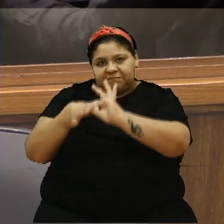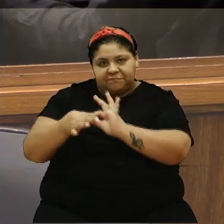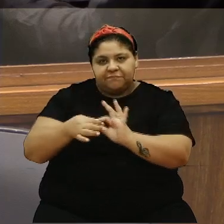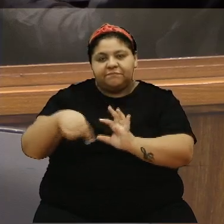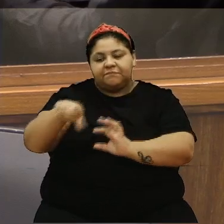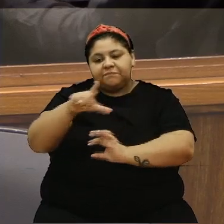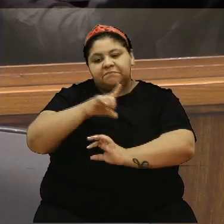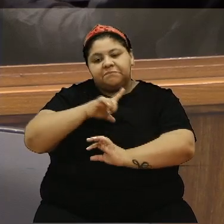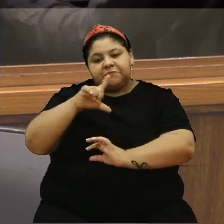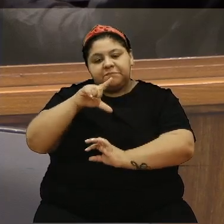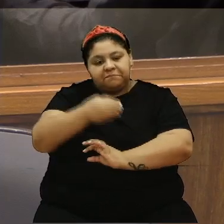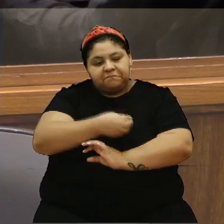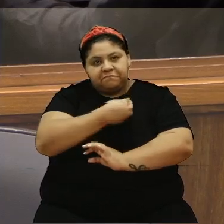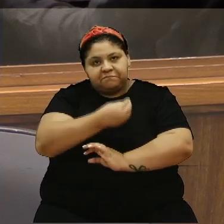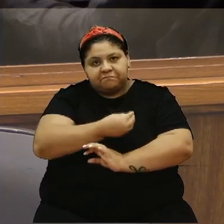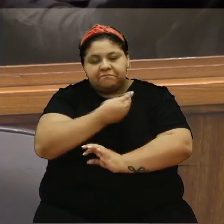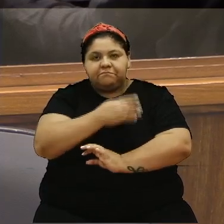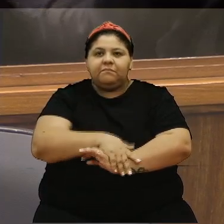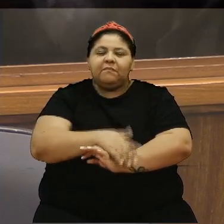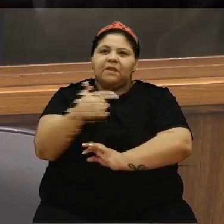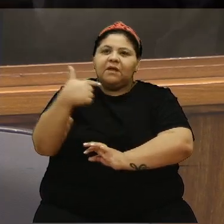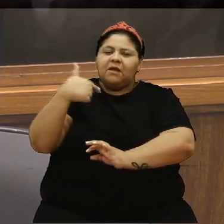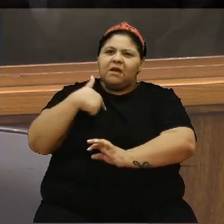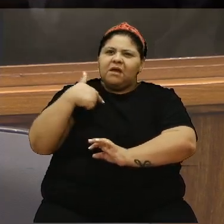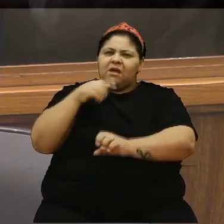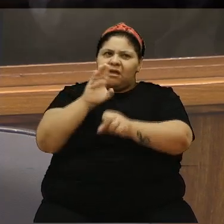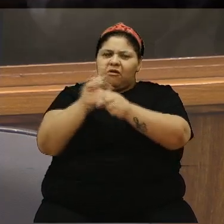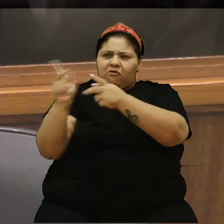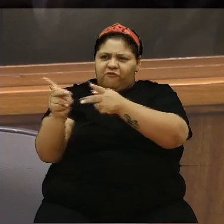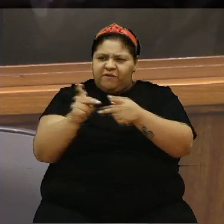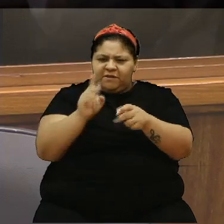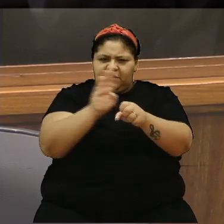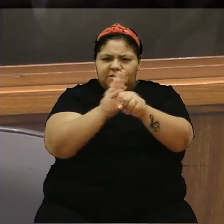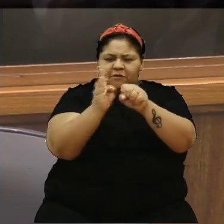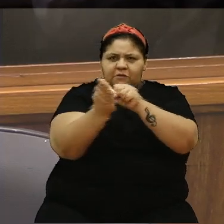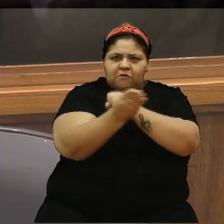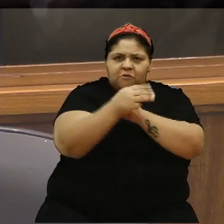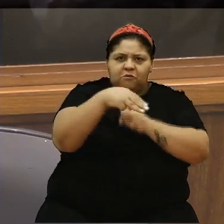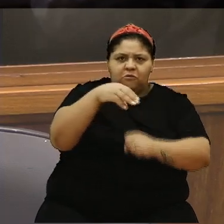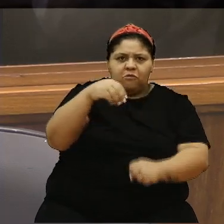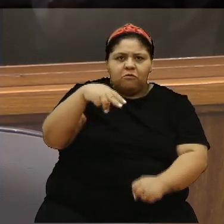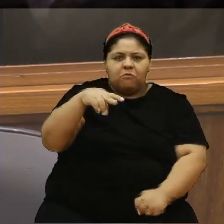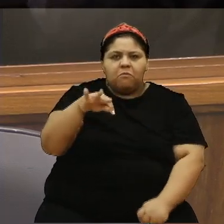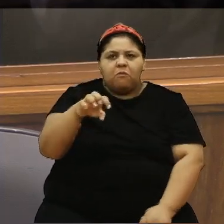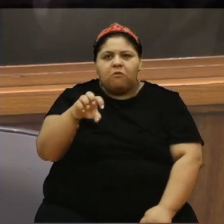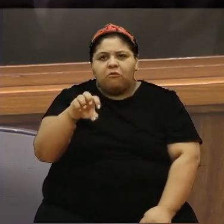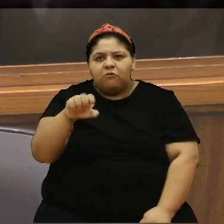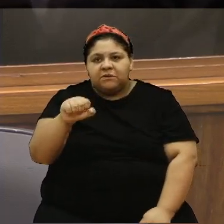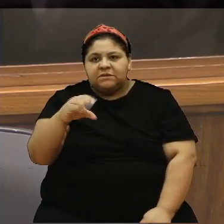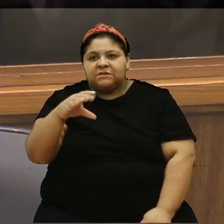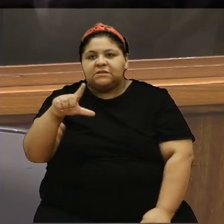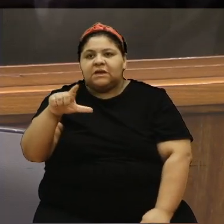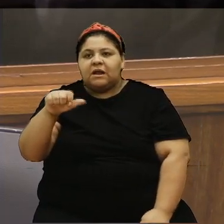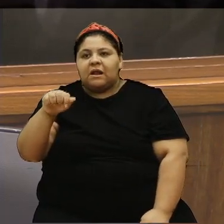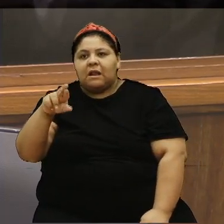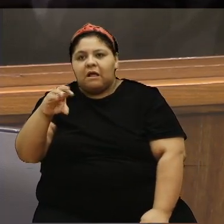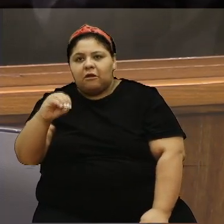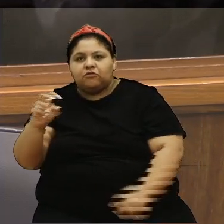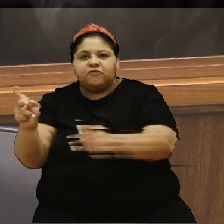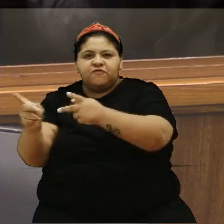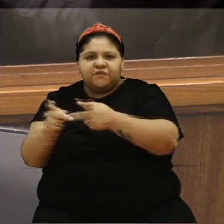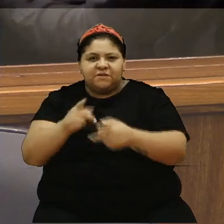temos ativos. Eu fui no Montes Claros visitar o serviço Esperança, e lá a gente